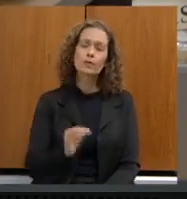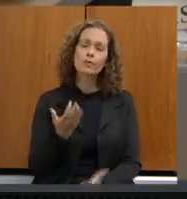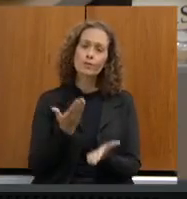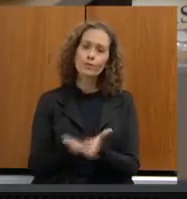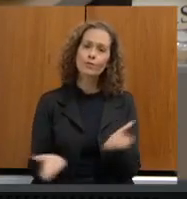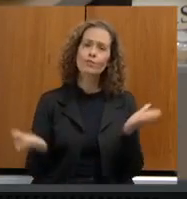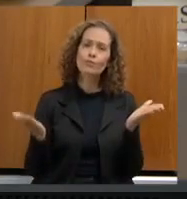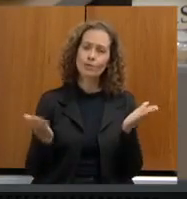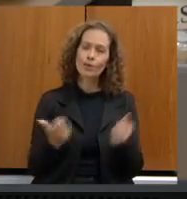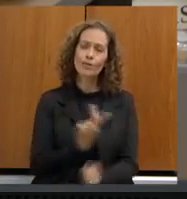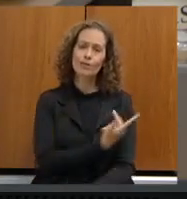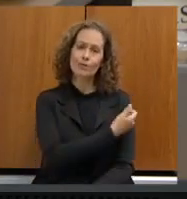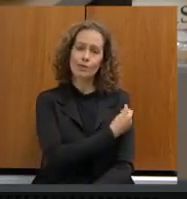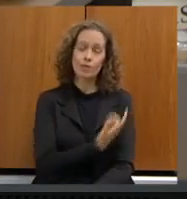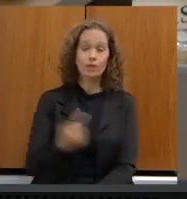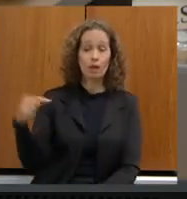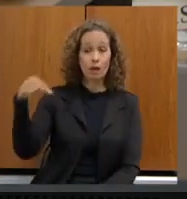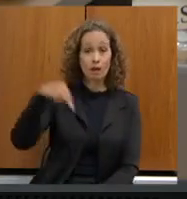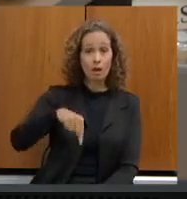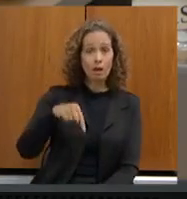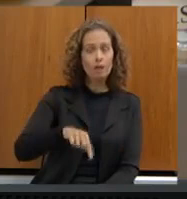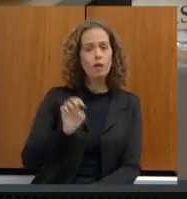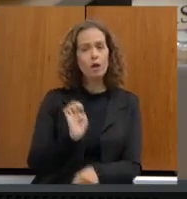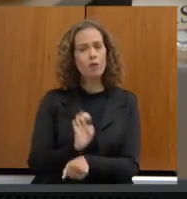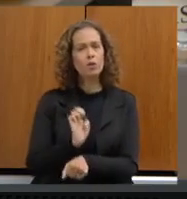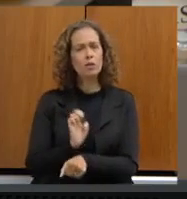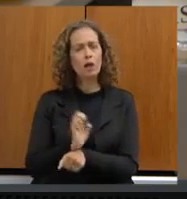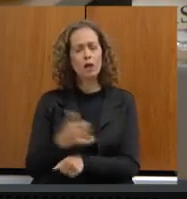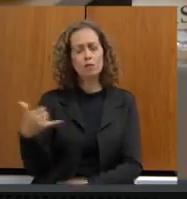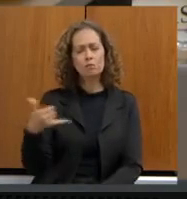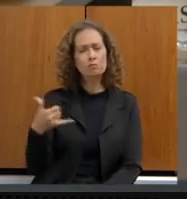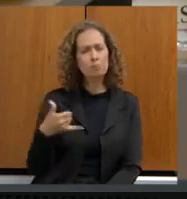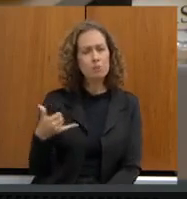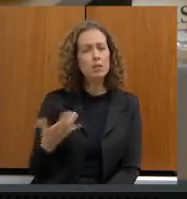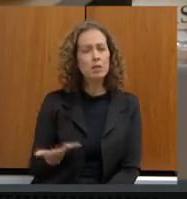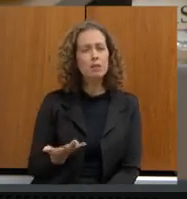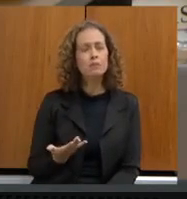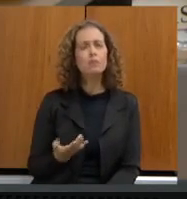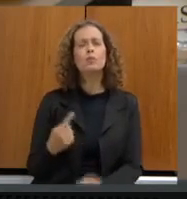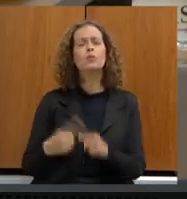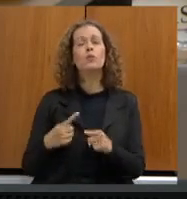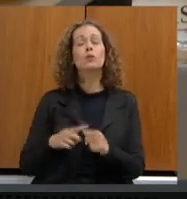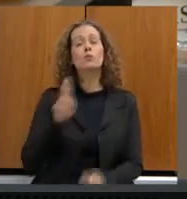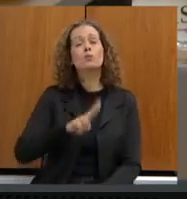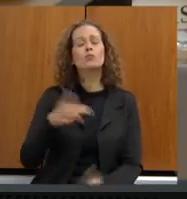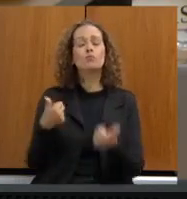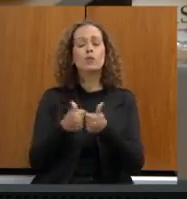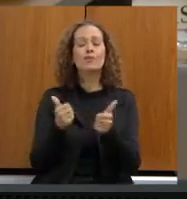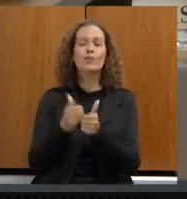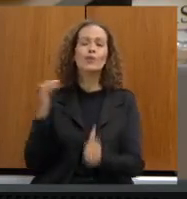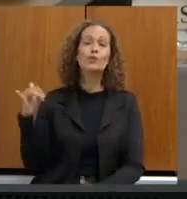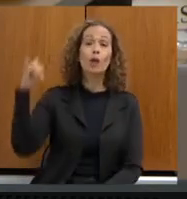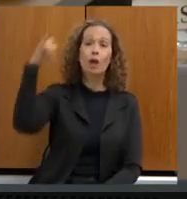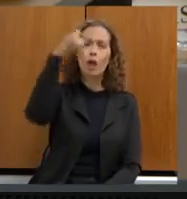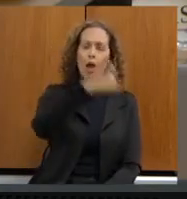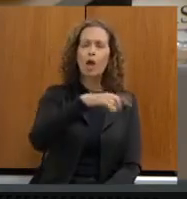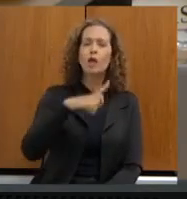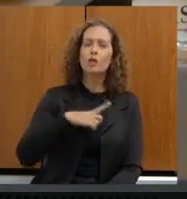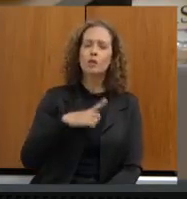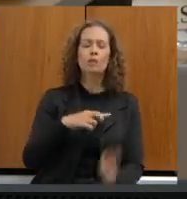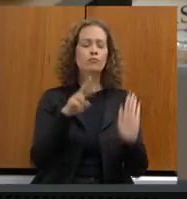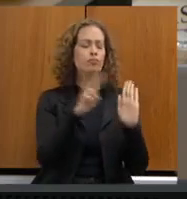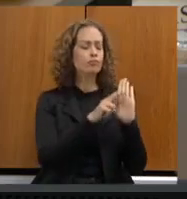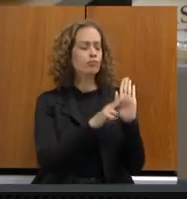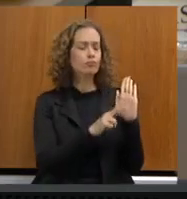da sua finas nós aqui é o estado que menos perdeu porque nós usamos o transporte aéreo e fez todo o protocolo não é